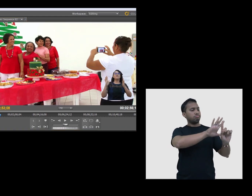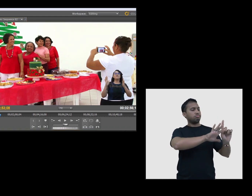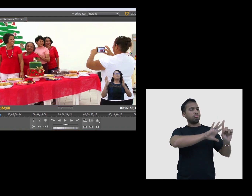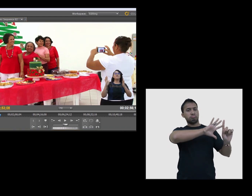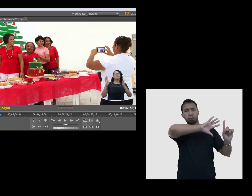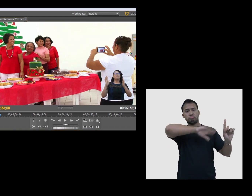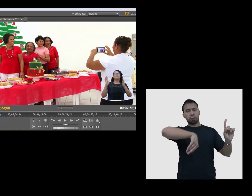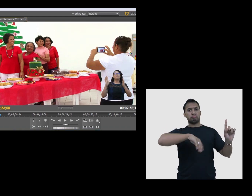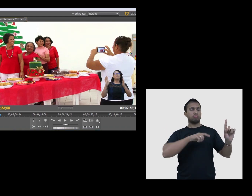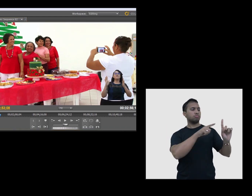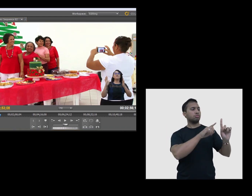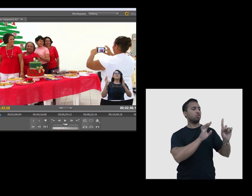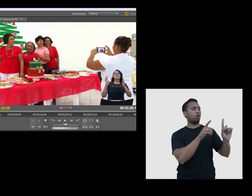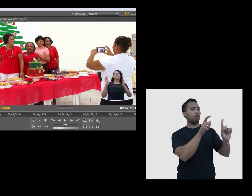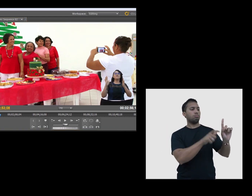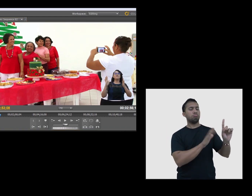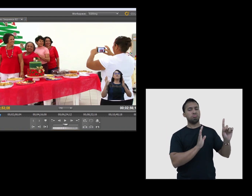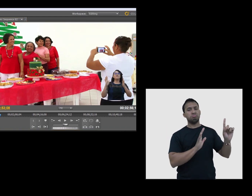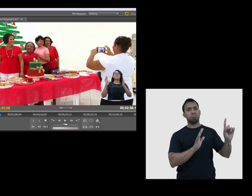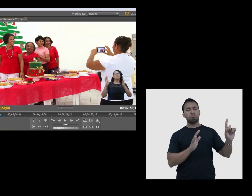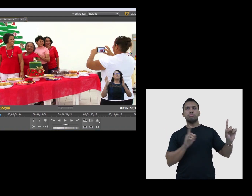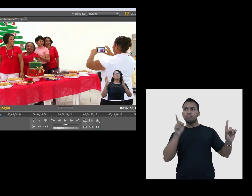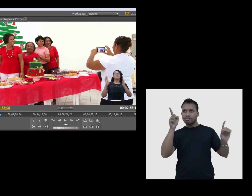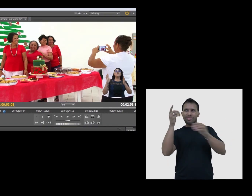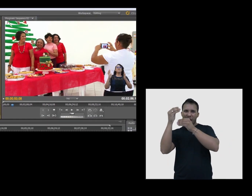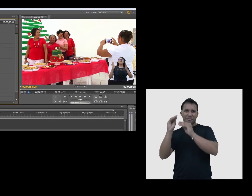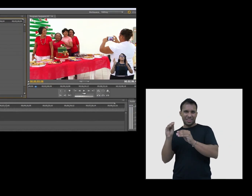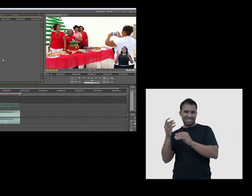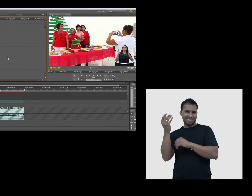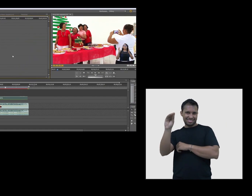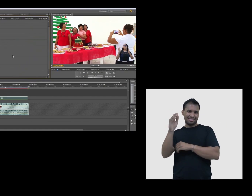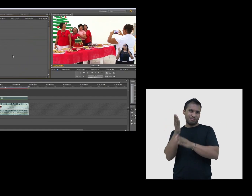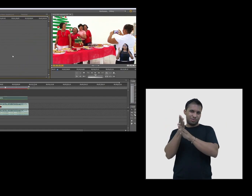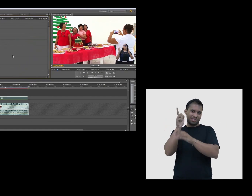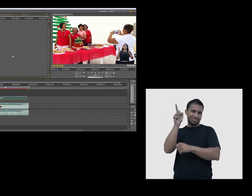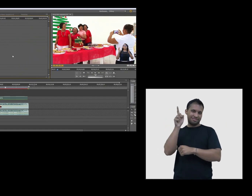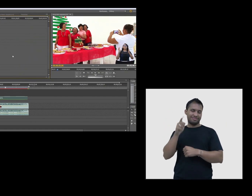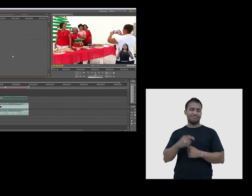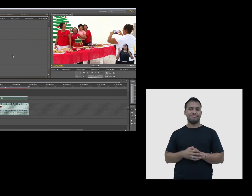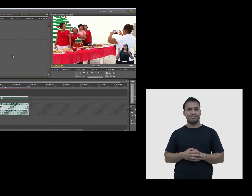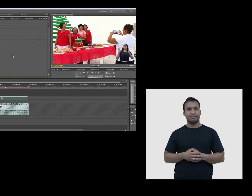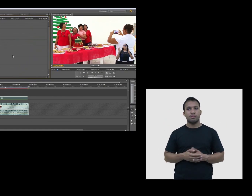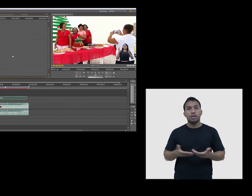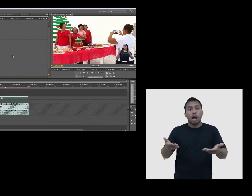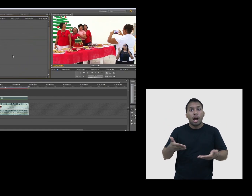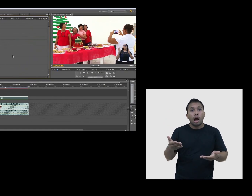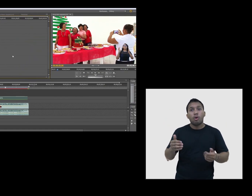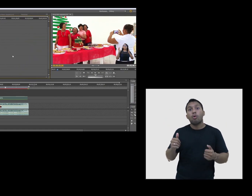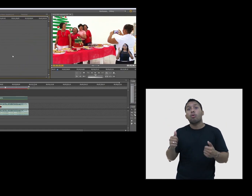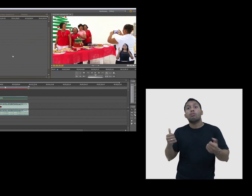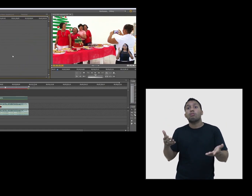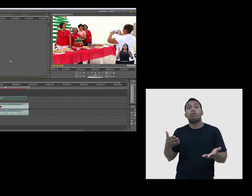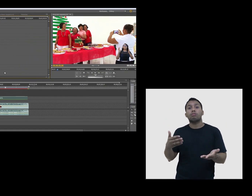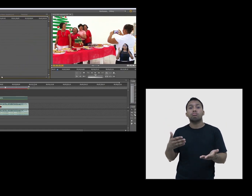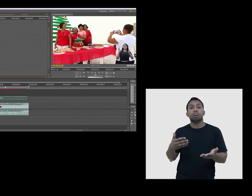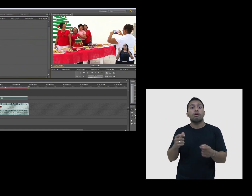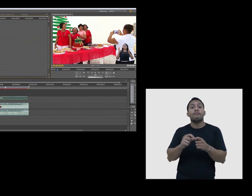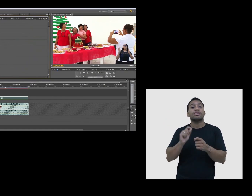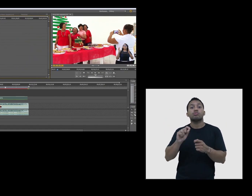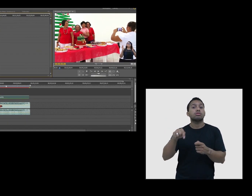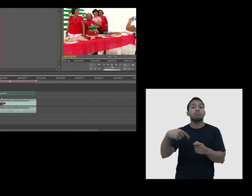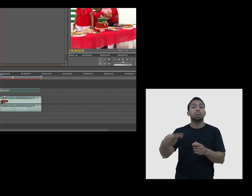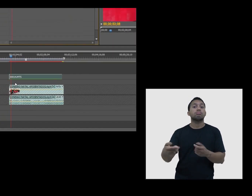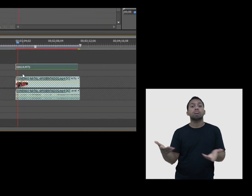com essa propriedade Ultra Key. Então qual seria o próximo passo agora? Então o próximo passo é a